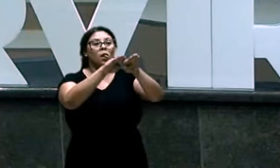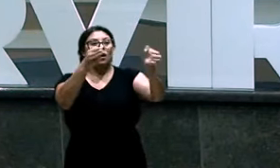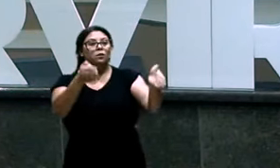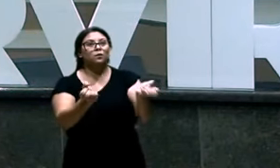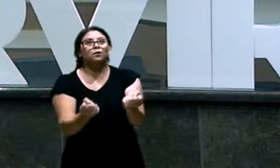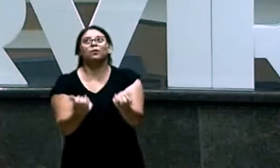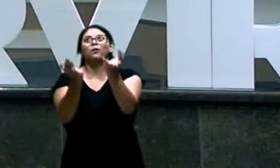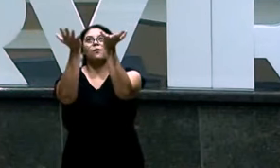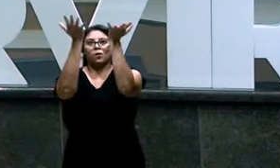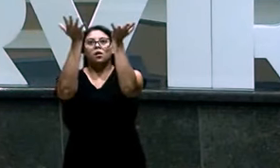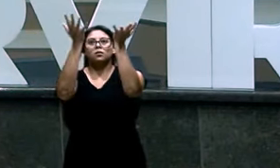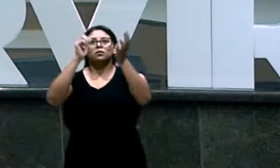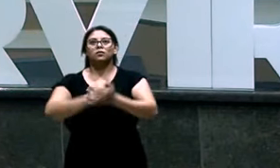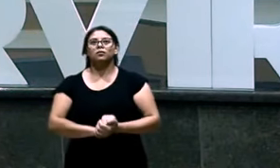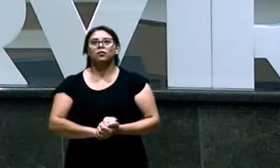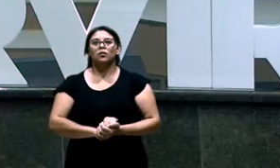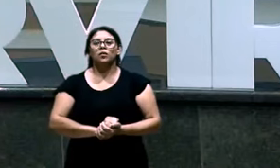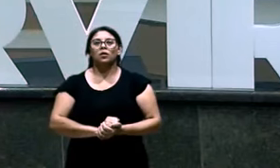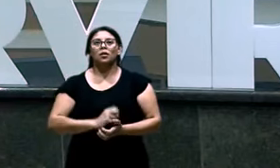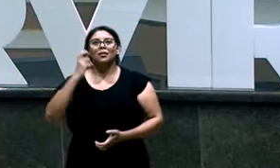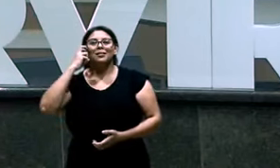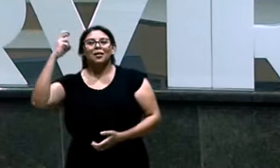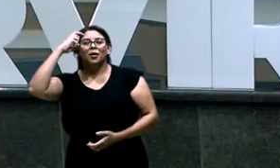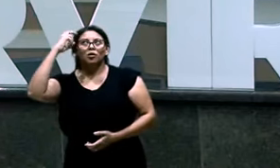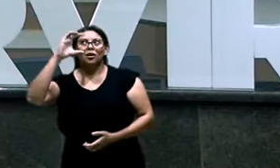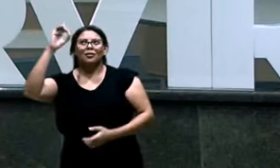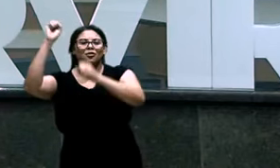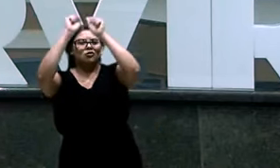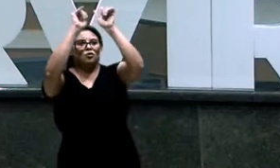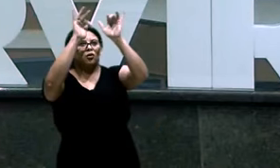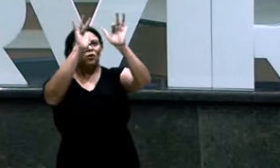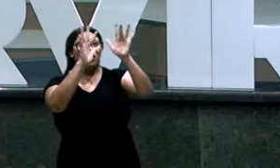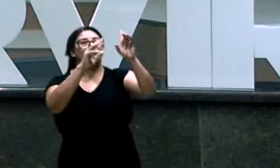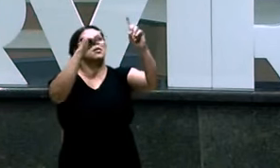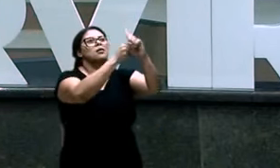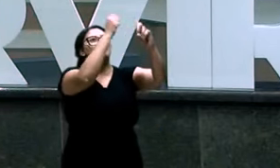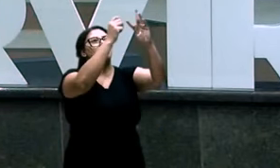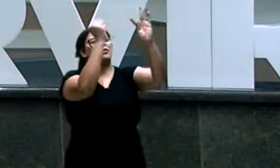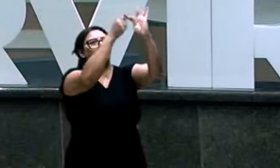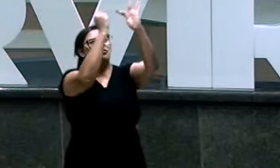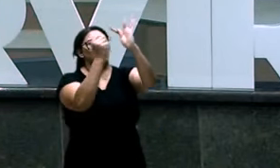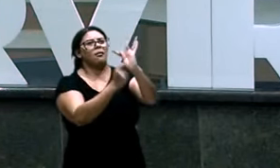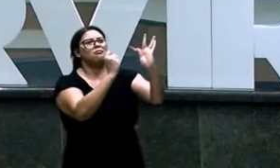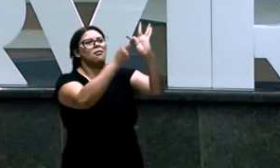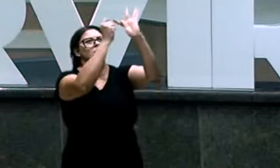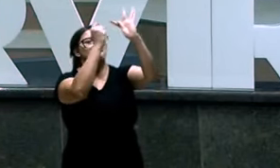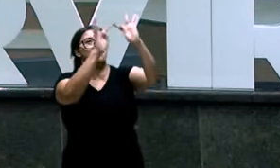Bezalel e Aulibe receberam sabedoria do Espírito de Deus, e eles construíram o tabernáculo de